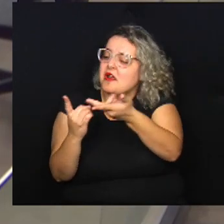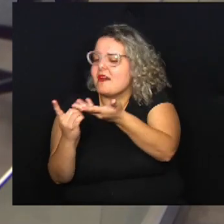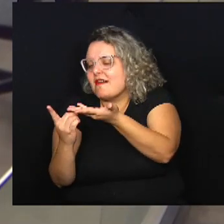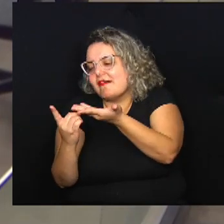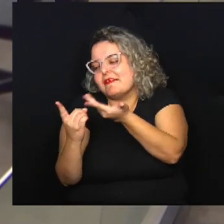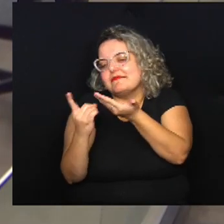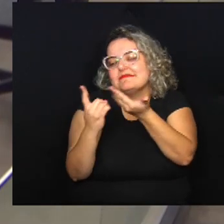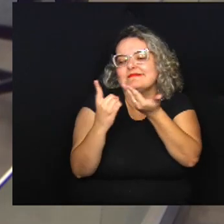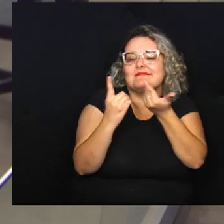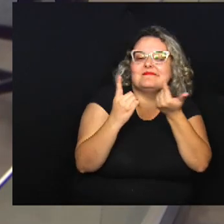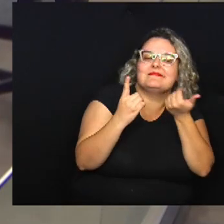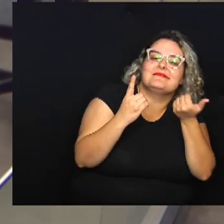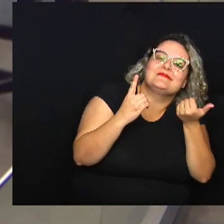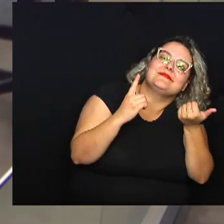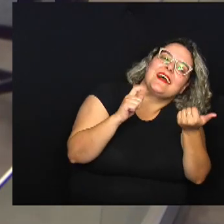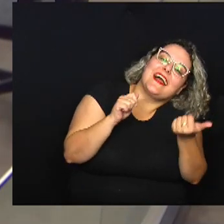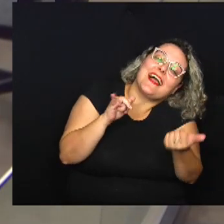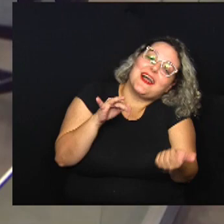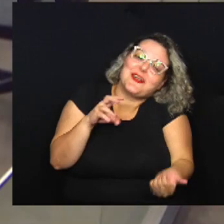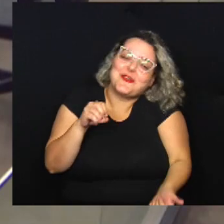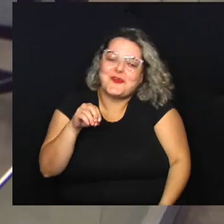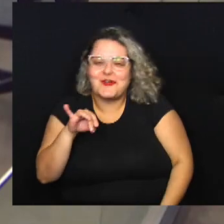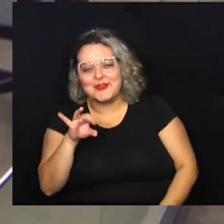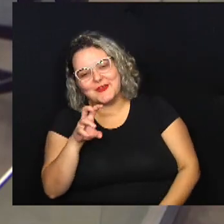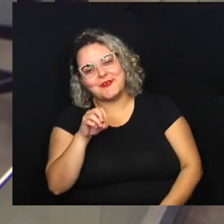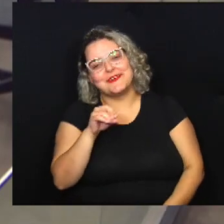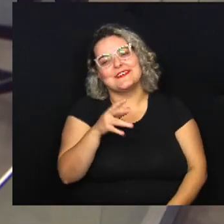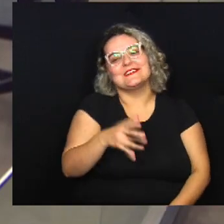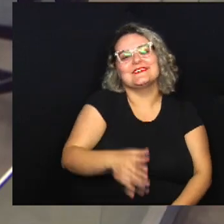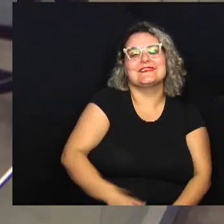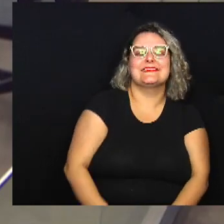chamou, ai, oi, oi.